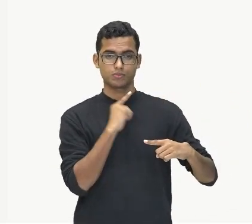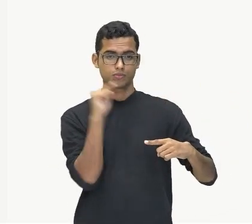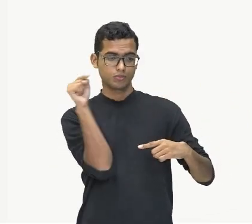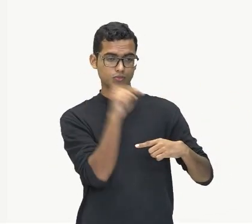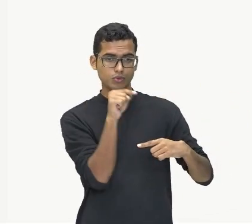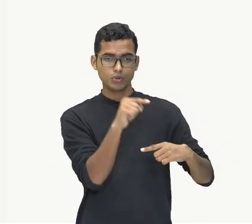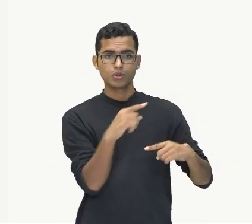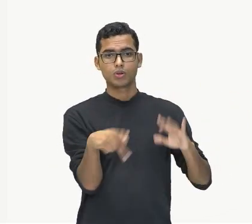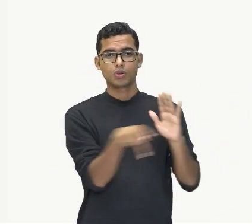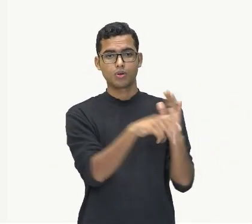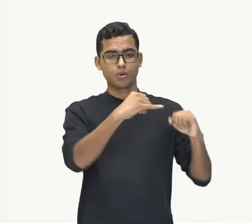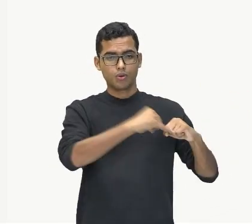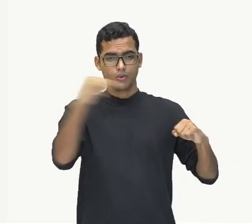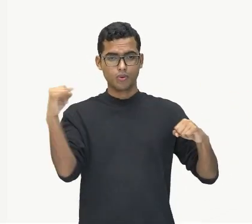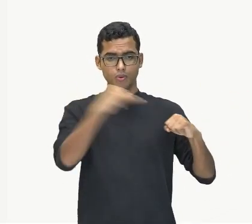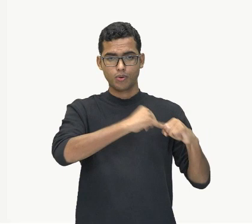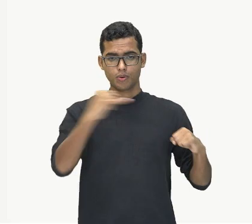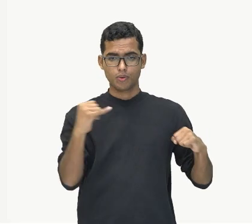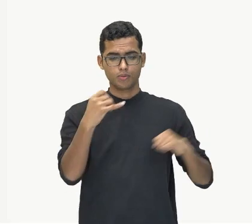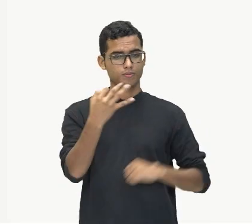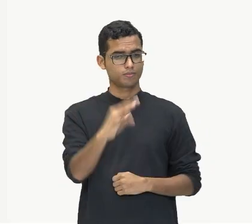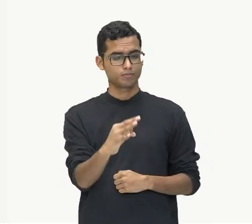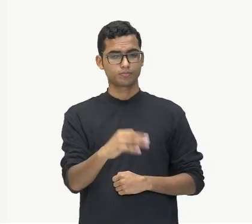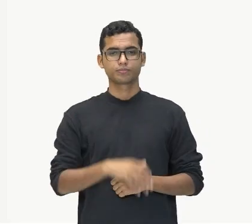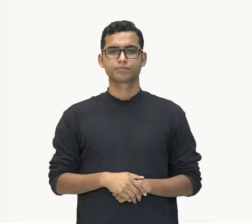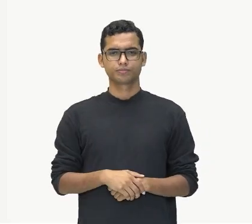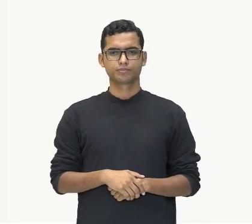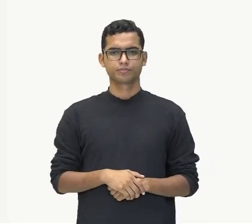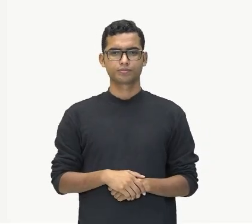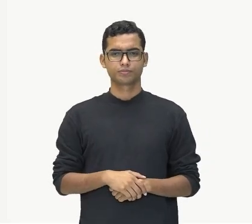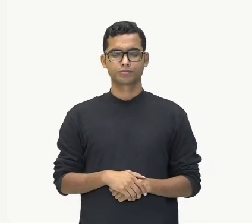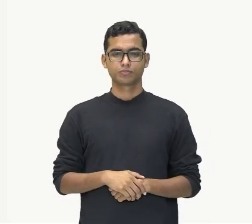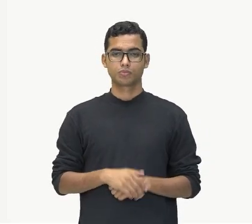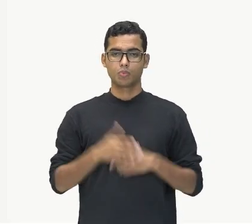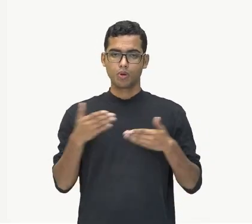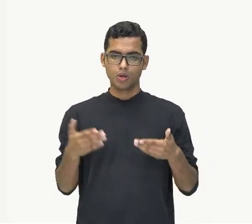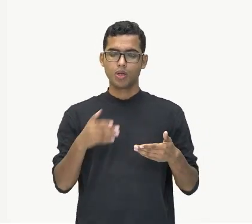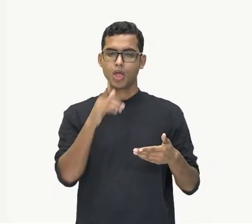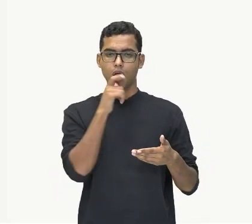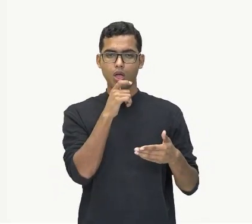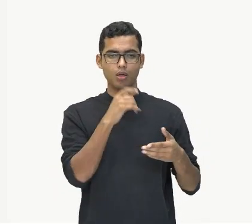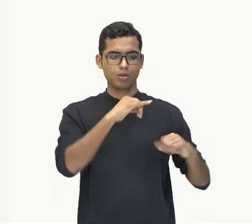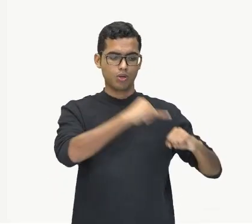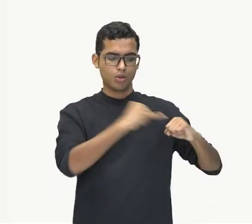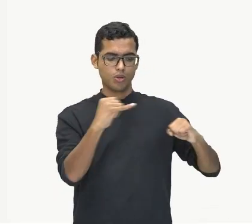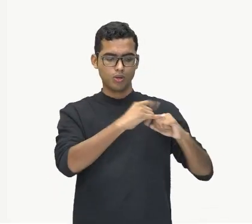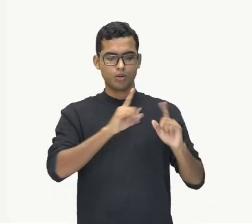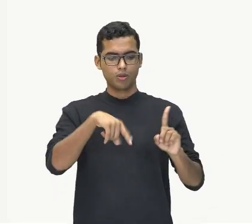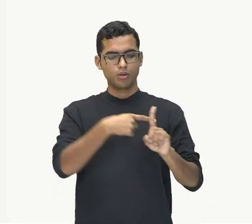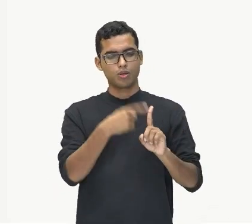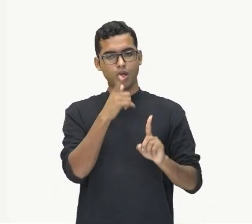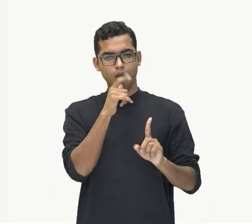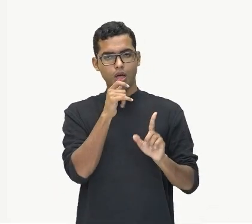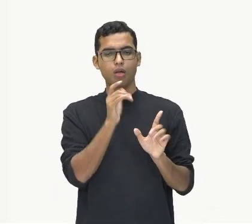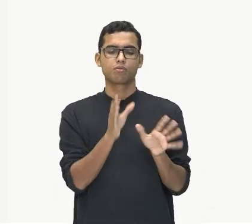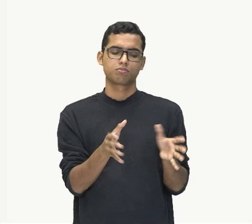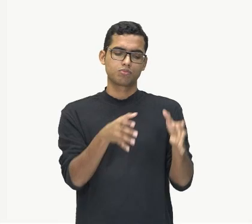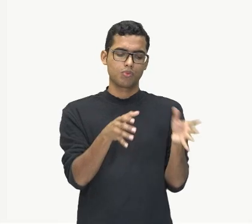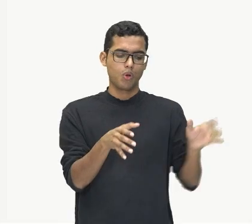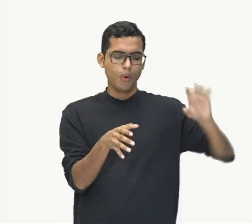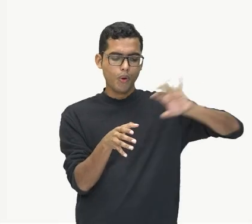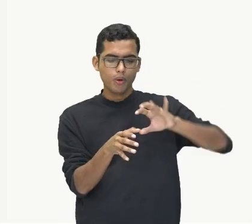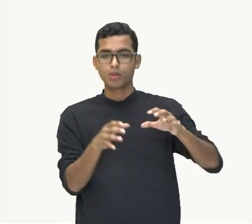a ionização, tá? Quando adicionado à água. E aí eles podem ser classificados